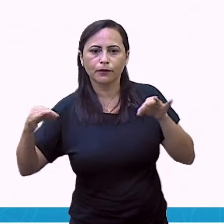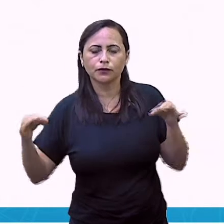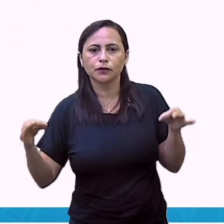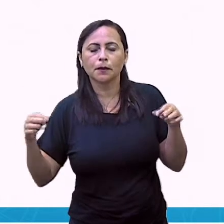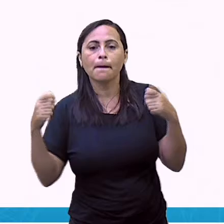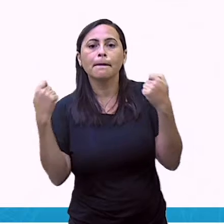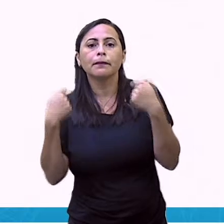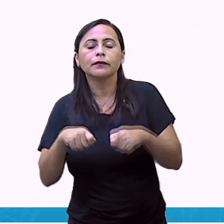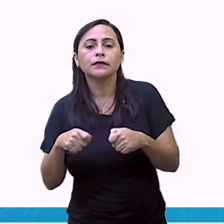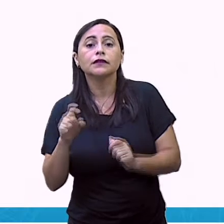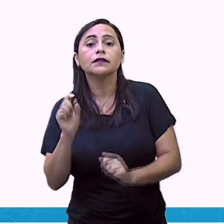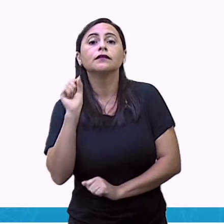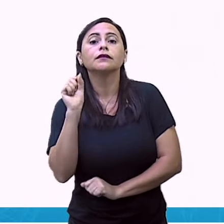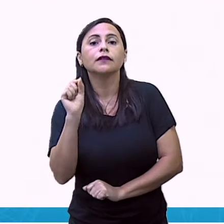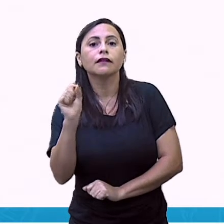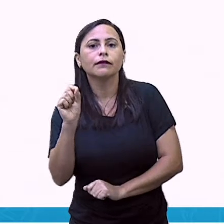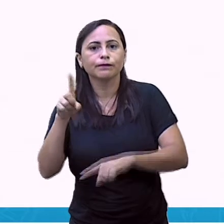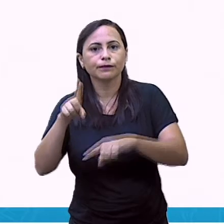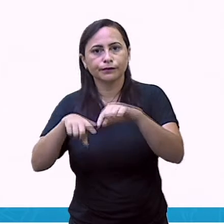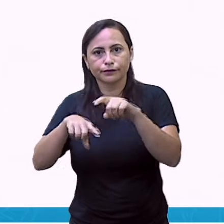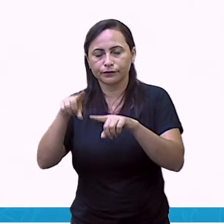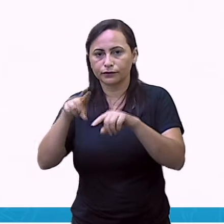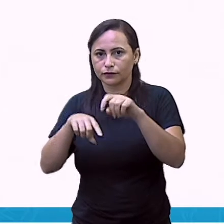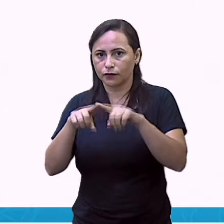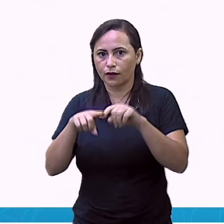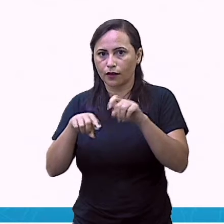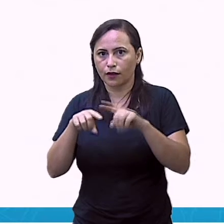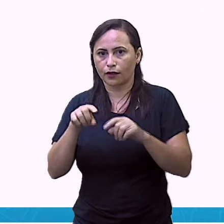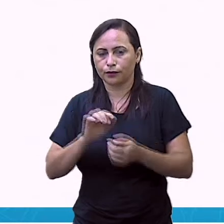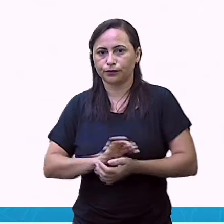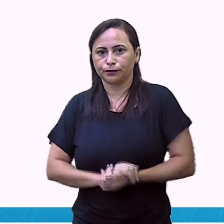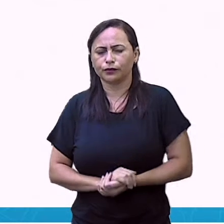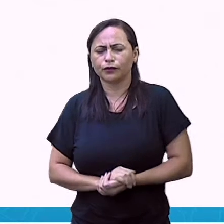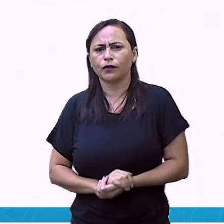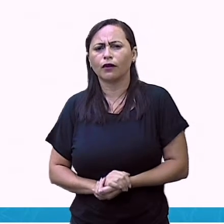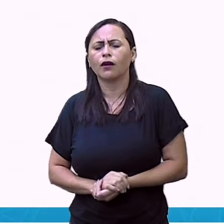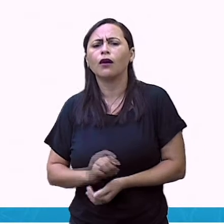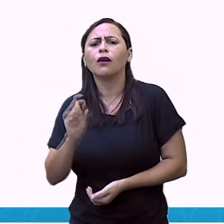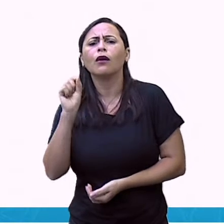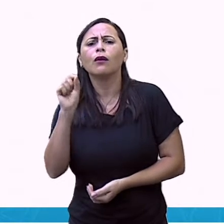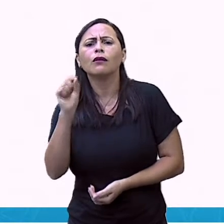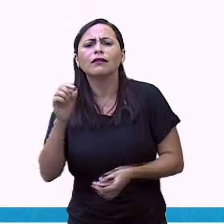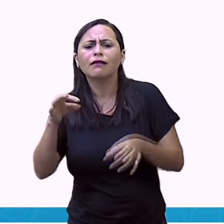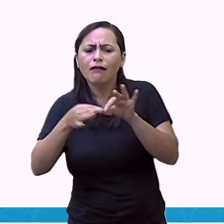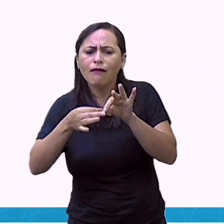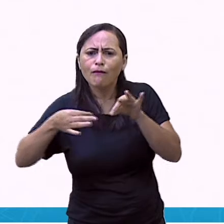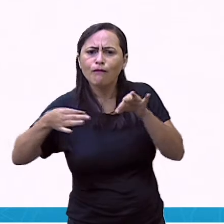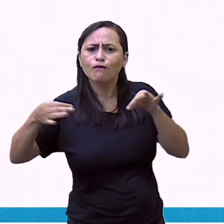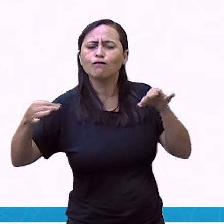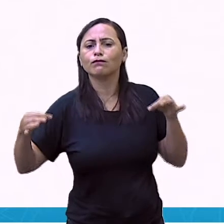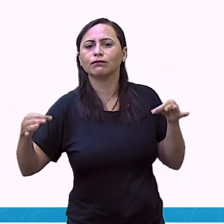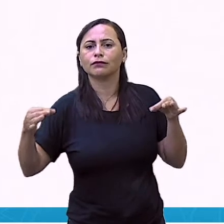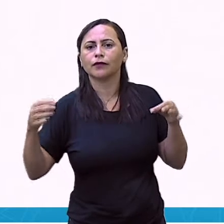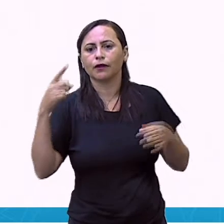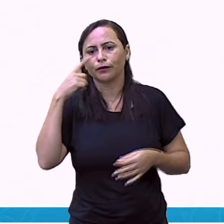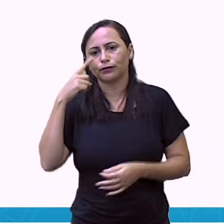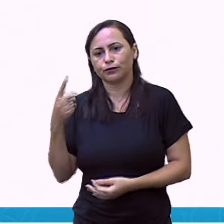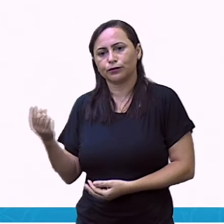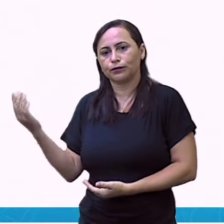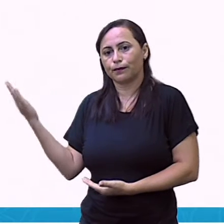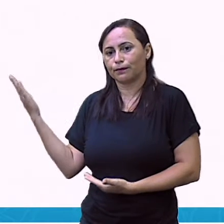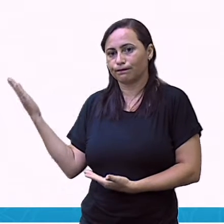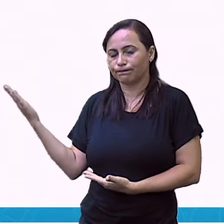eu preciso de alguns instrumentos. Mas a primeira coisa, o que é comprimento? Certo? Perceba que esse aqui